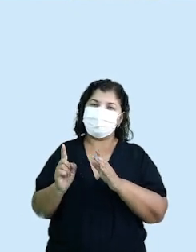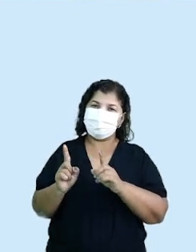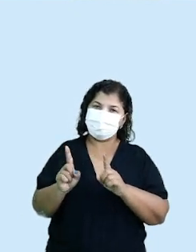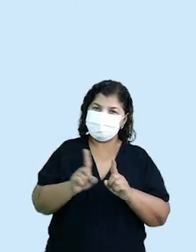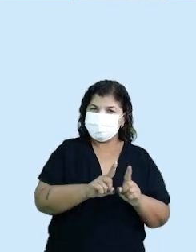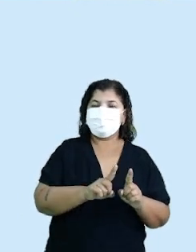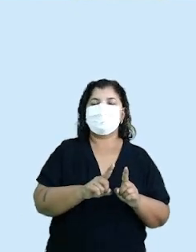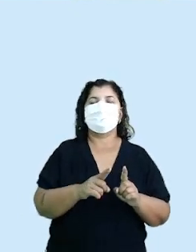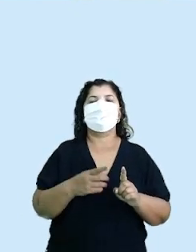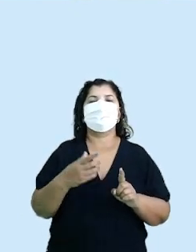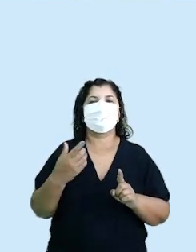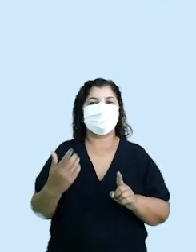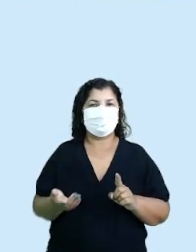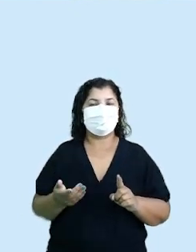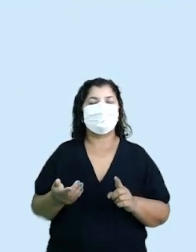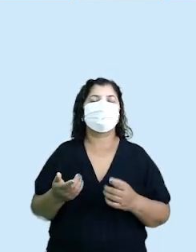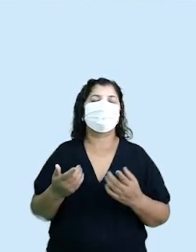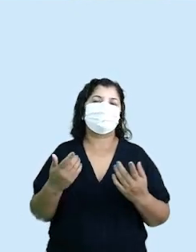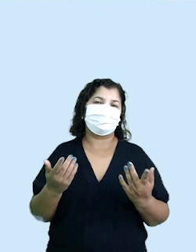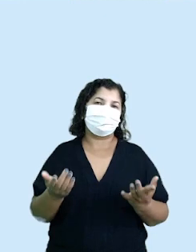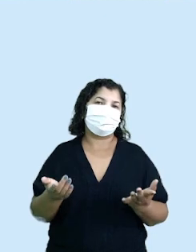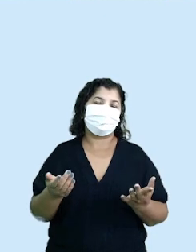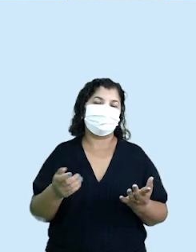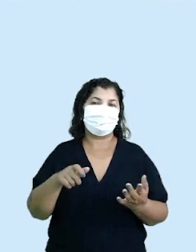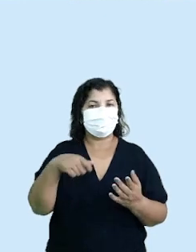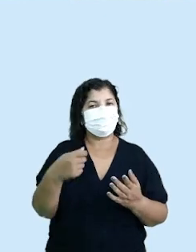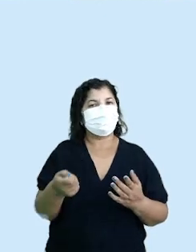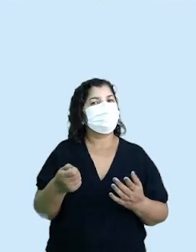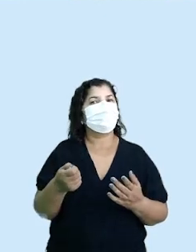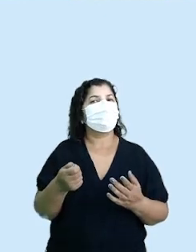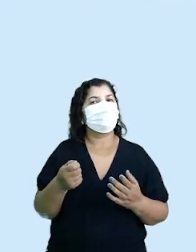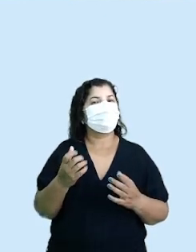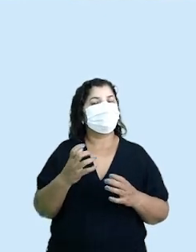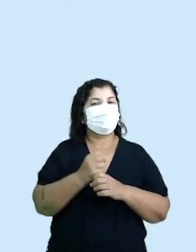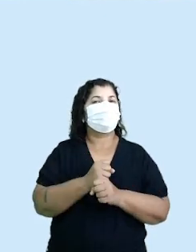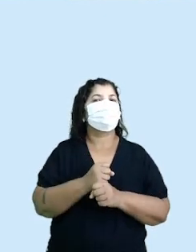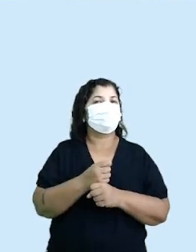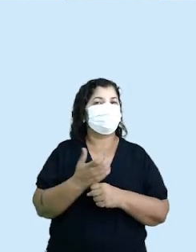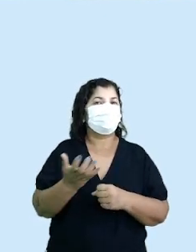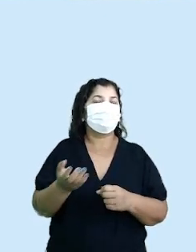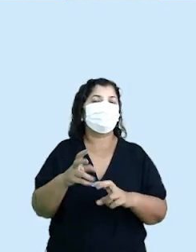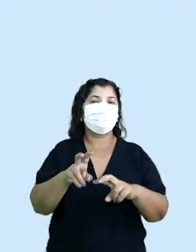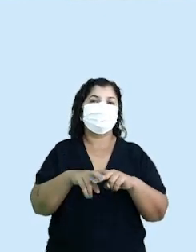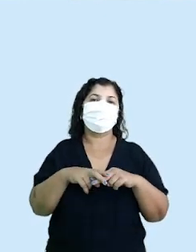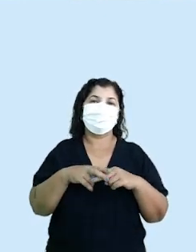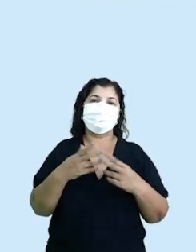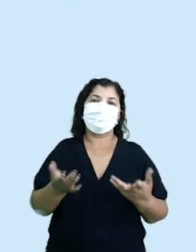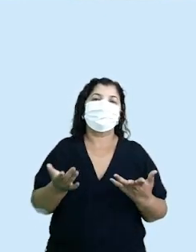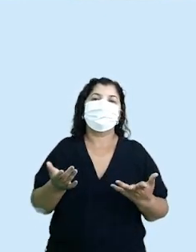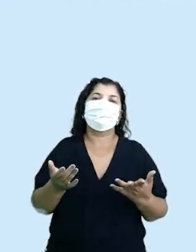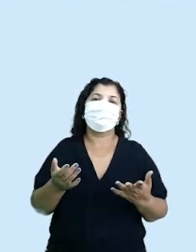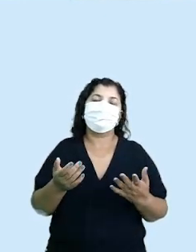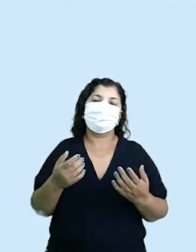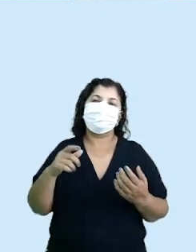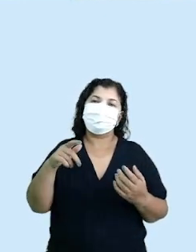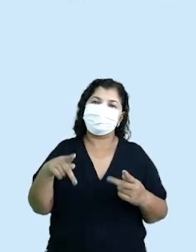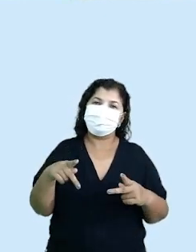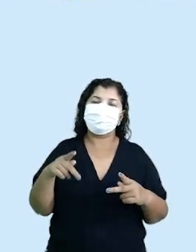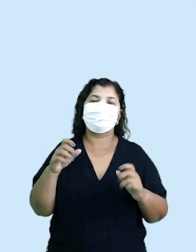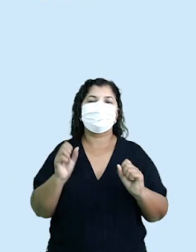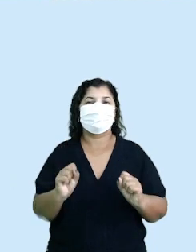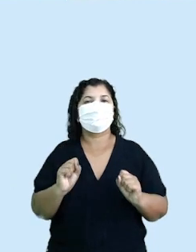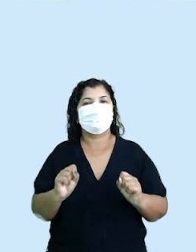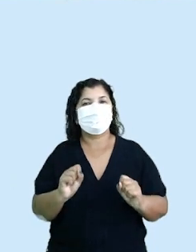está empurrando, esses potenciais eles serão somados. É por isso que eu falei que os potenciais você pode chegar no